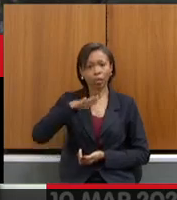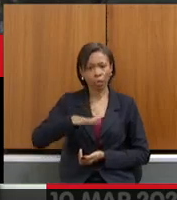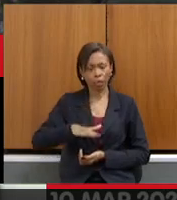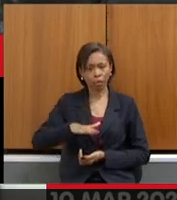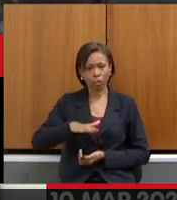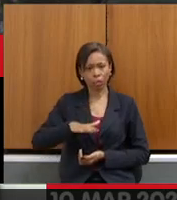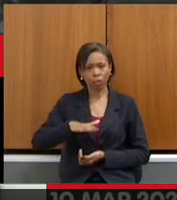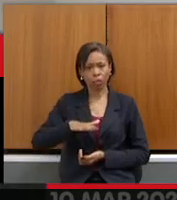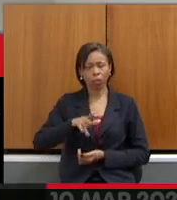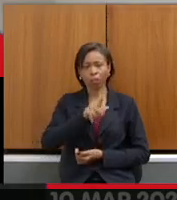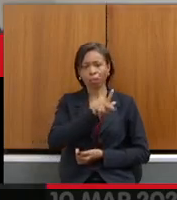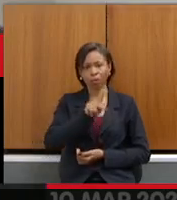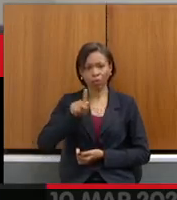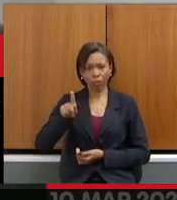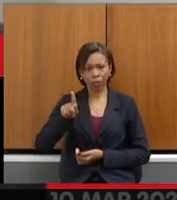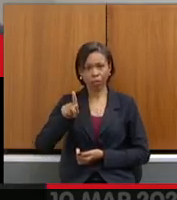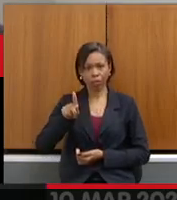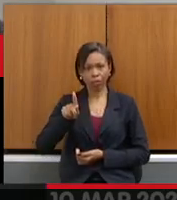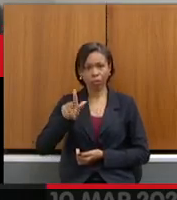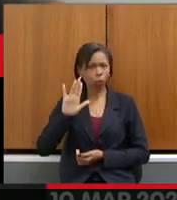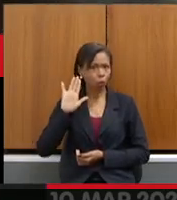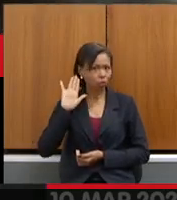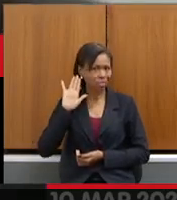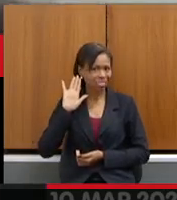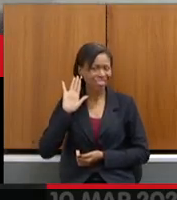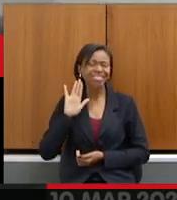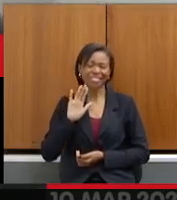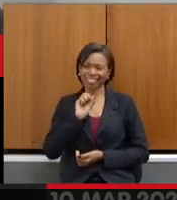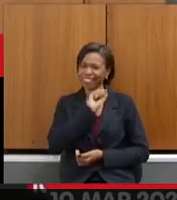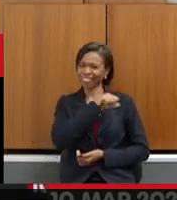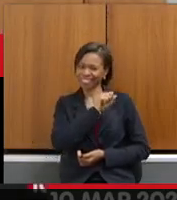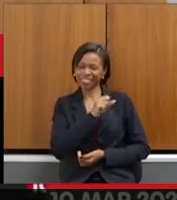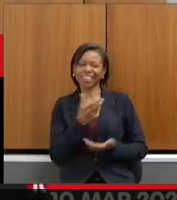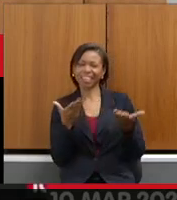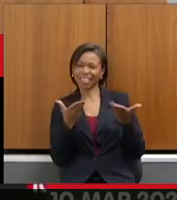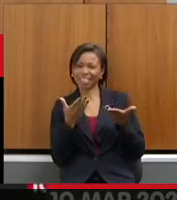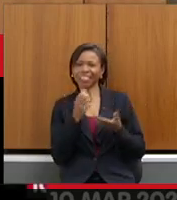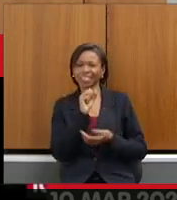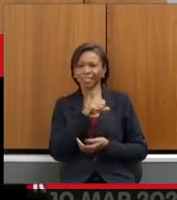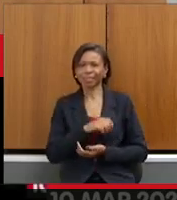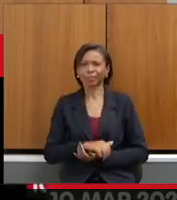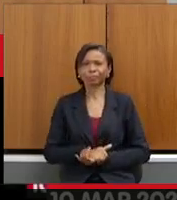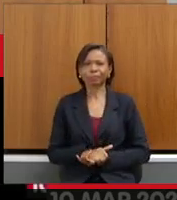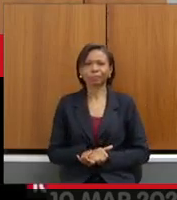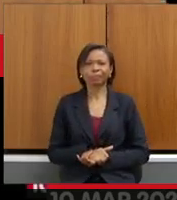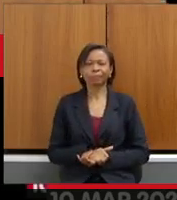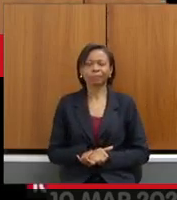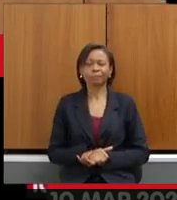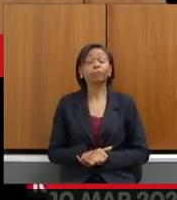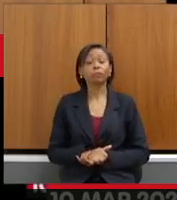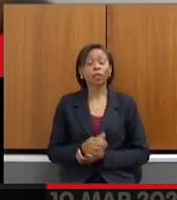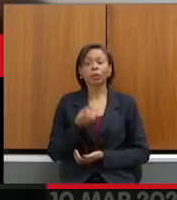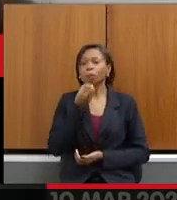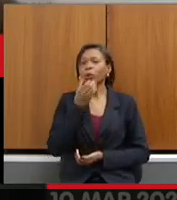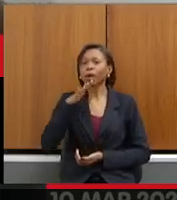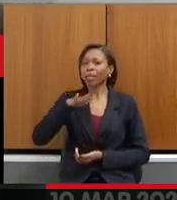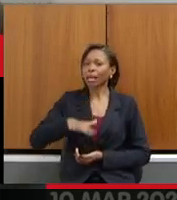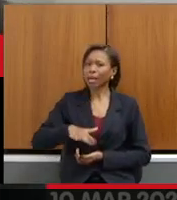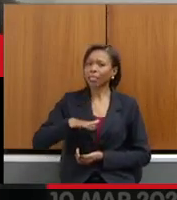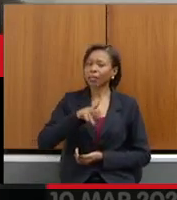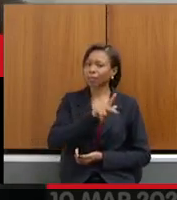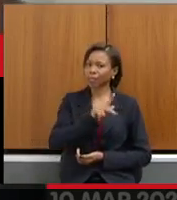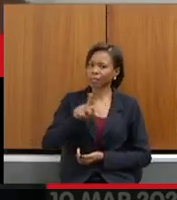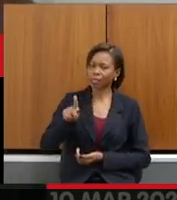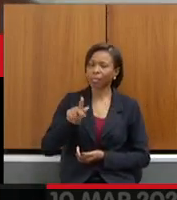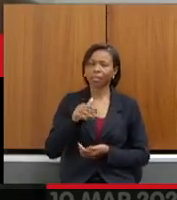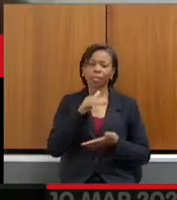Boa tarde Presidente vai tá ouvindo sim sobrando ouvindo bem boa tarde Presidente Agostinho Boa